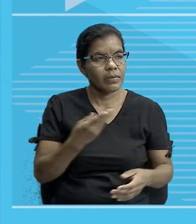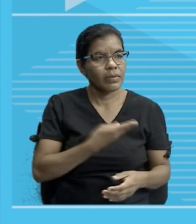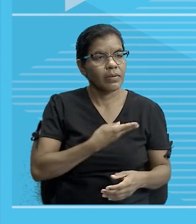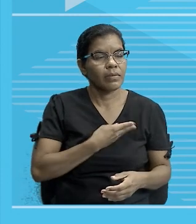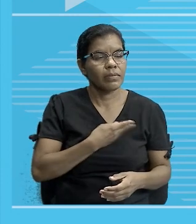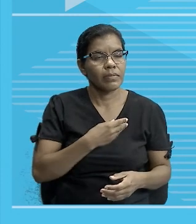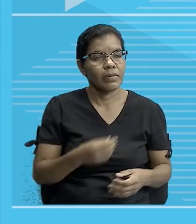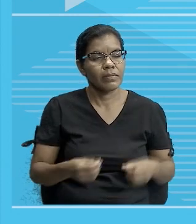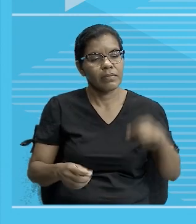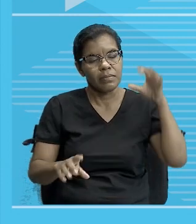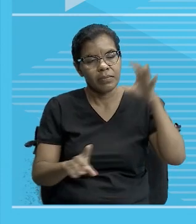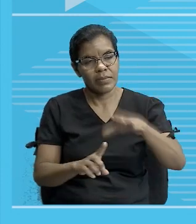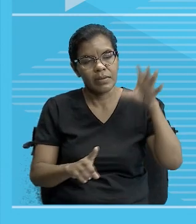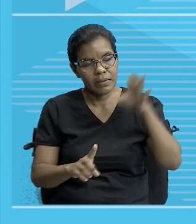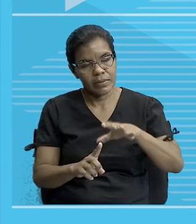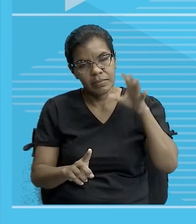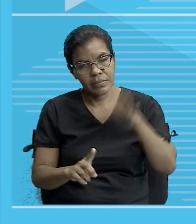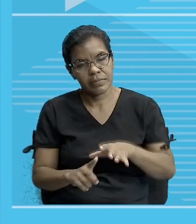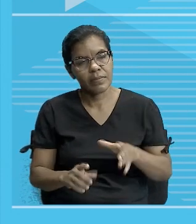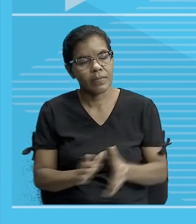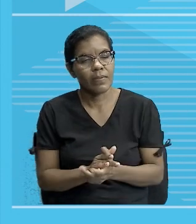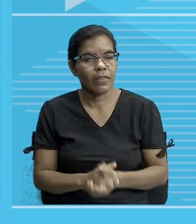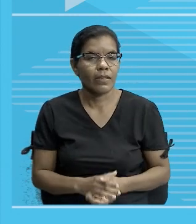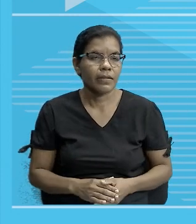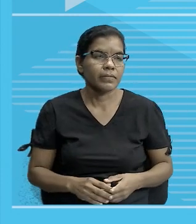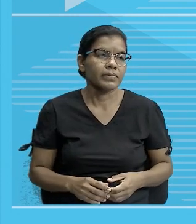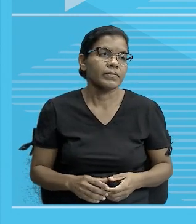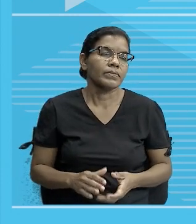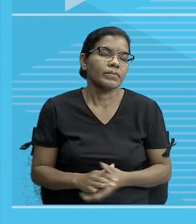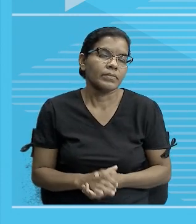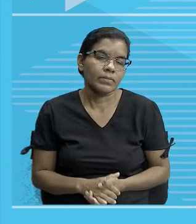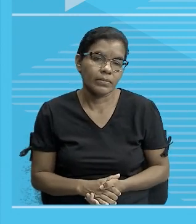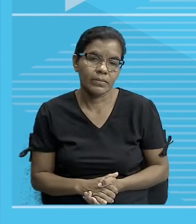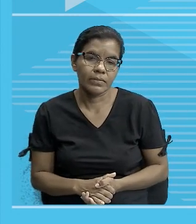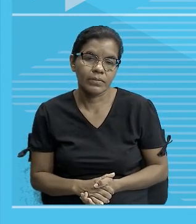o autoritarismo do Robespierre, Danton,